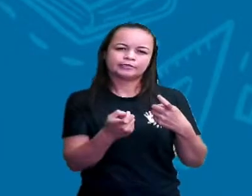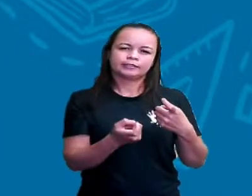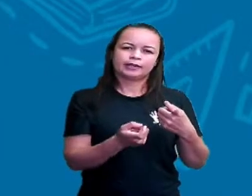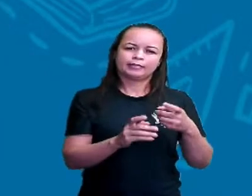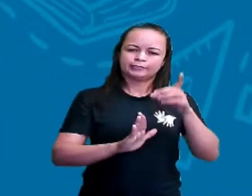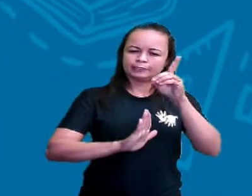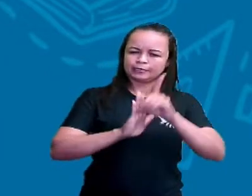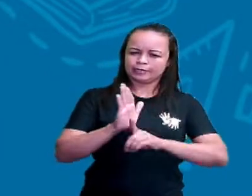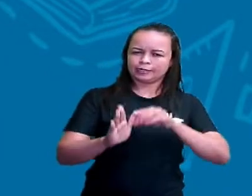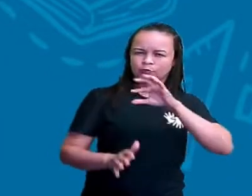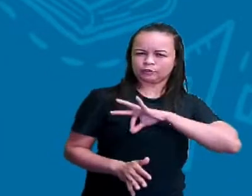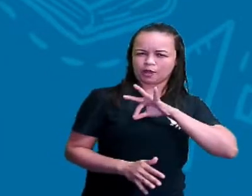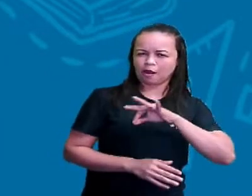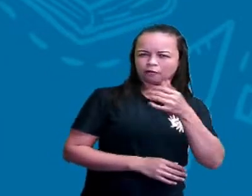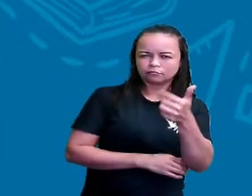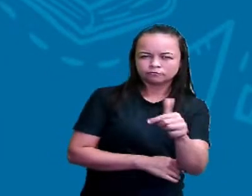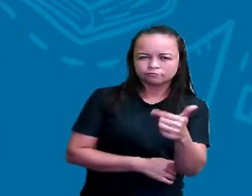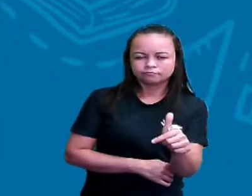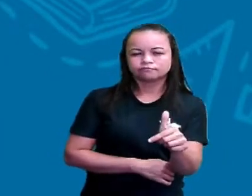salário, sem